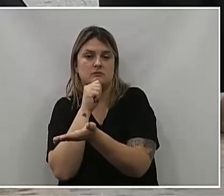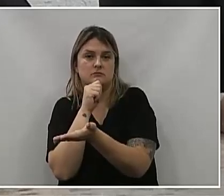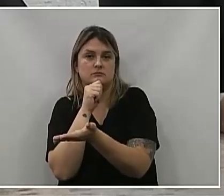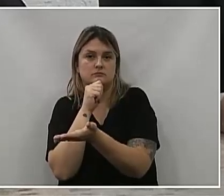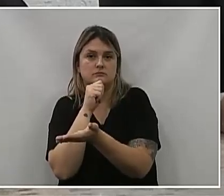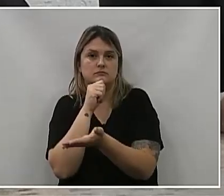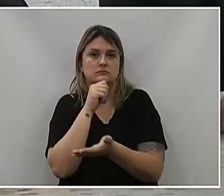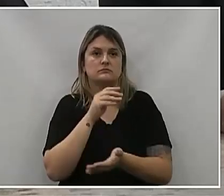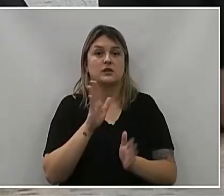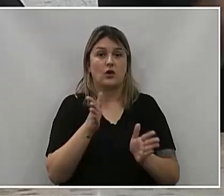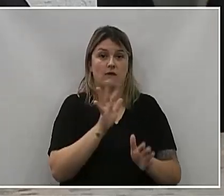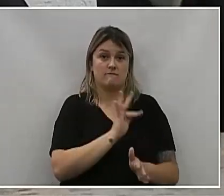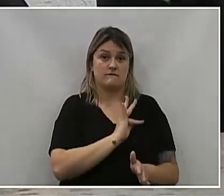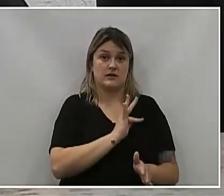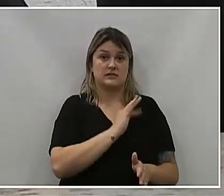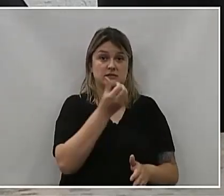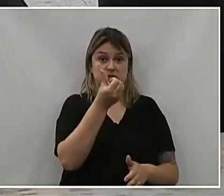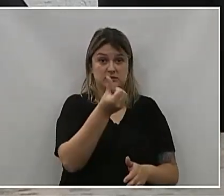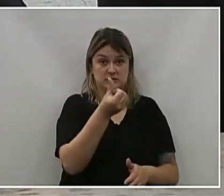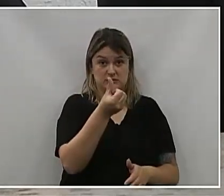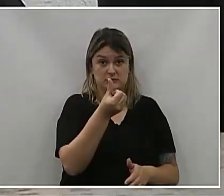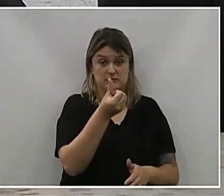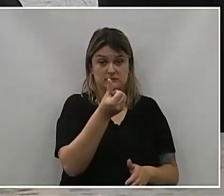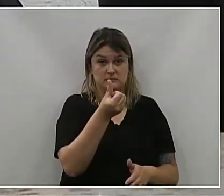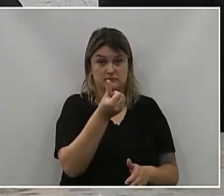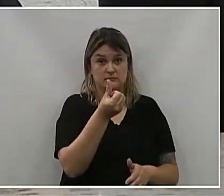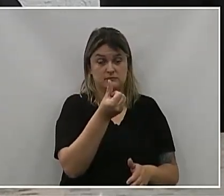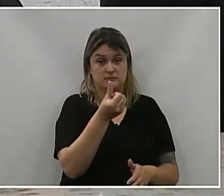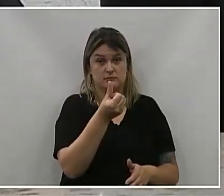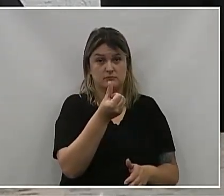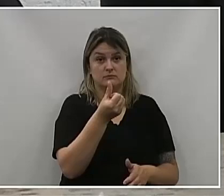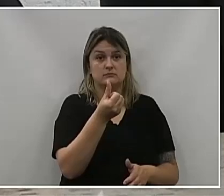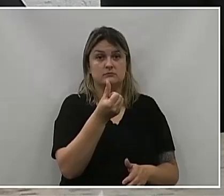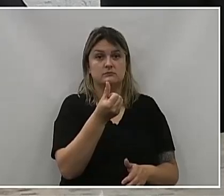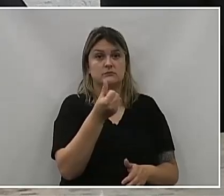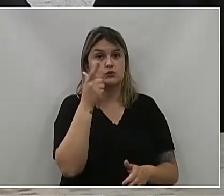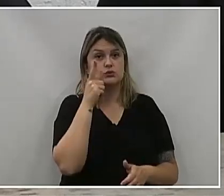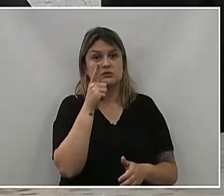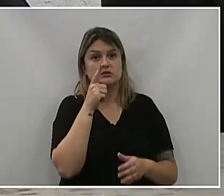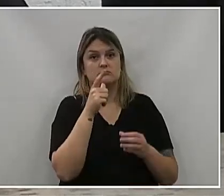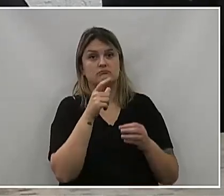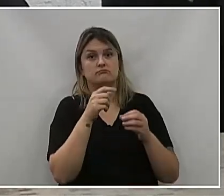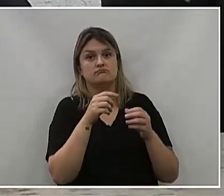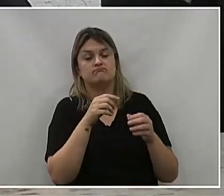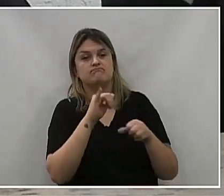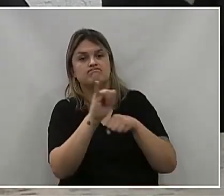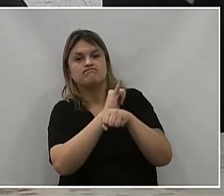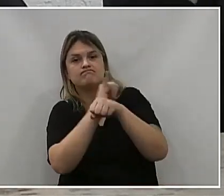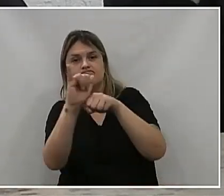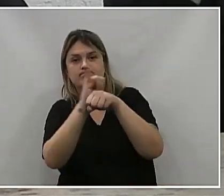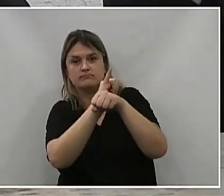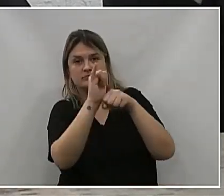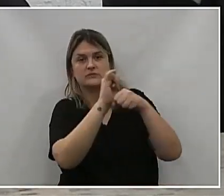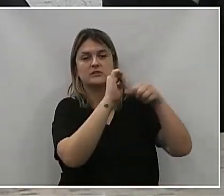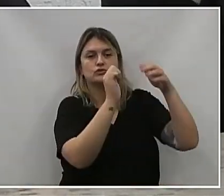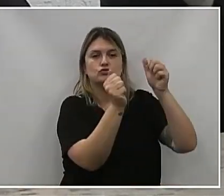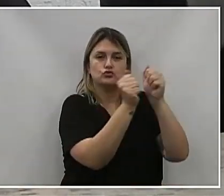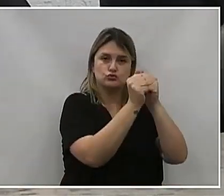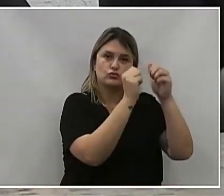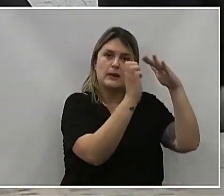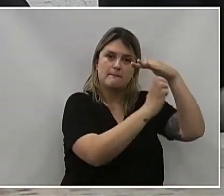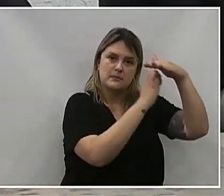que é a fase número 6, possa ser contemplada e aí fazer essa articulação com a empresa